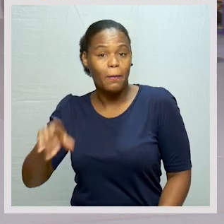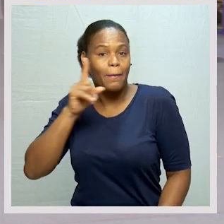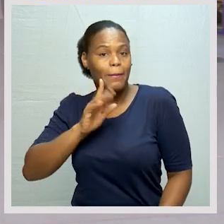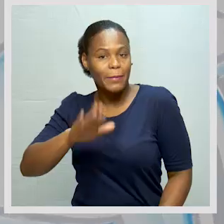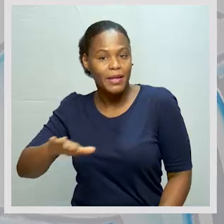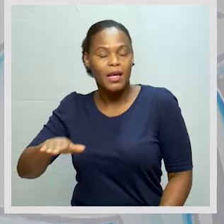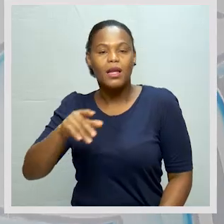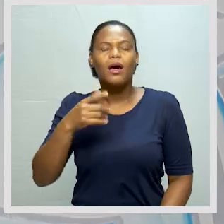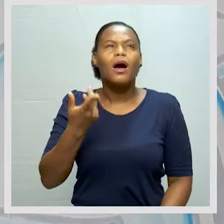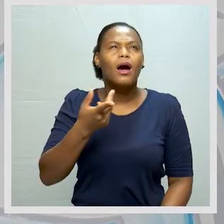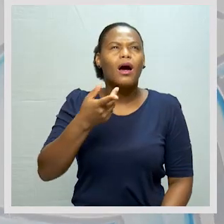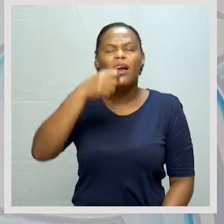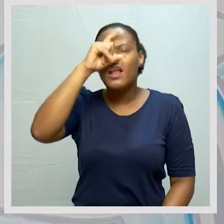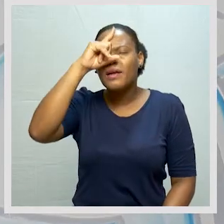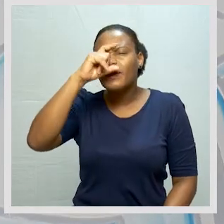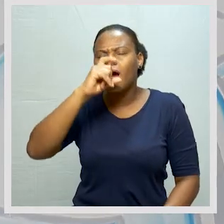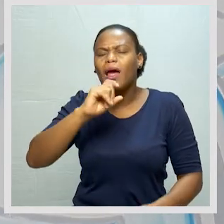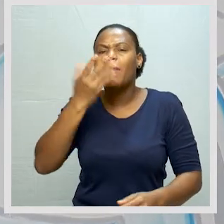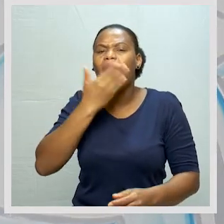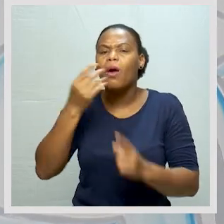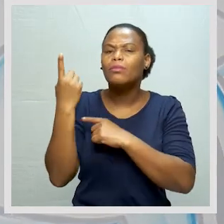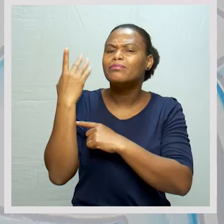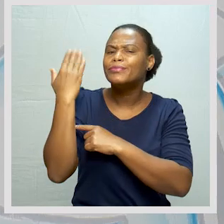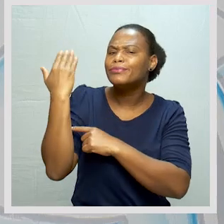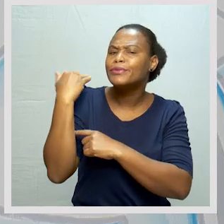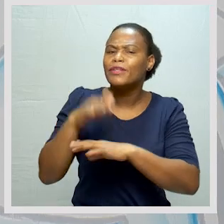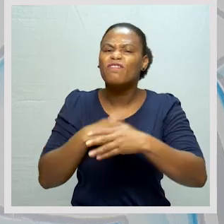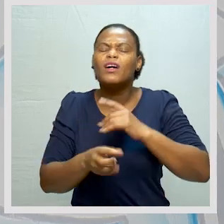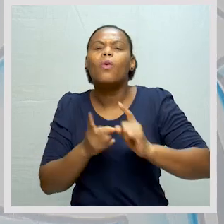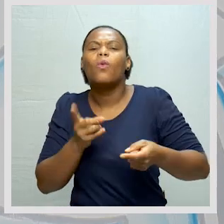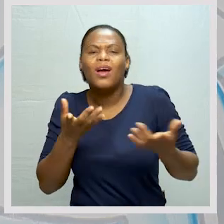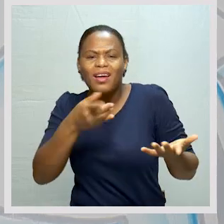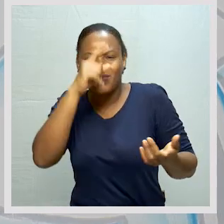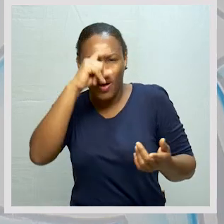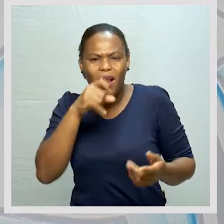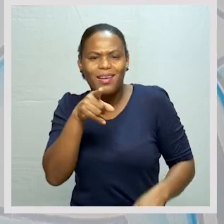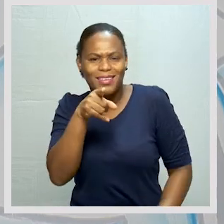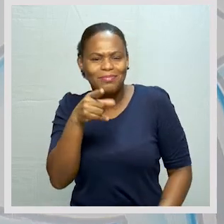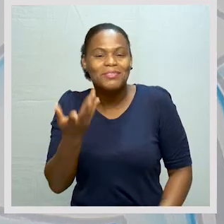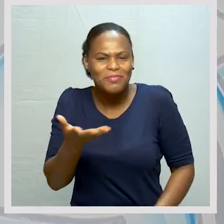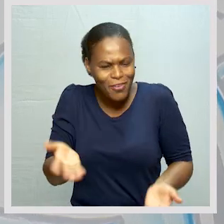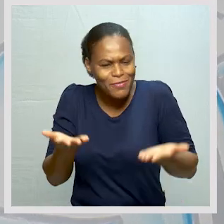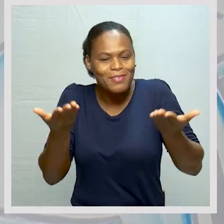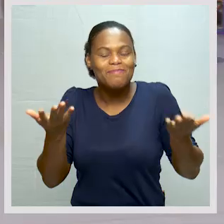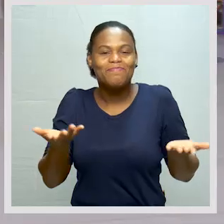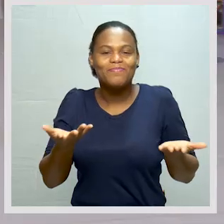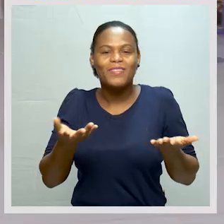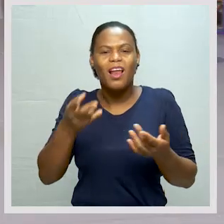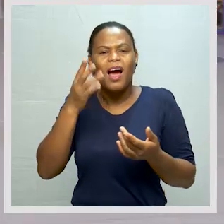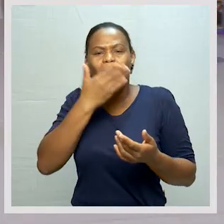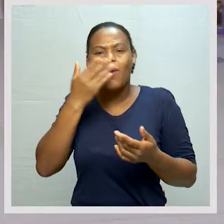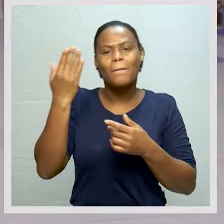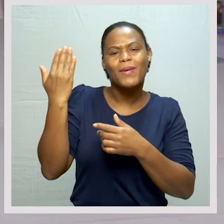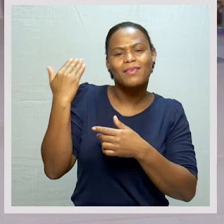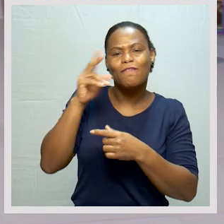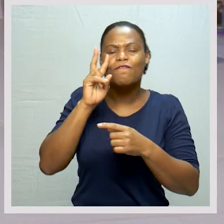meninas, tentar recordar aquilo que vimos na aula passada. Quem se lembra? Vamos lá. O